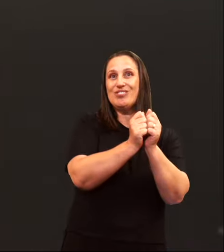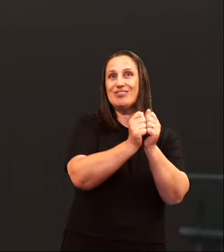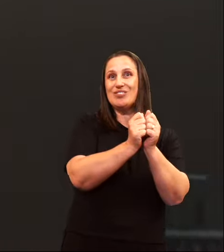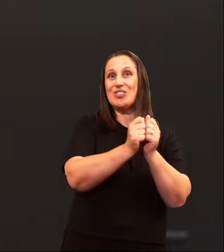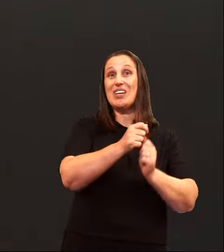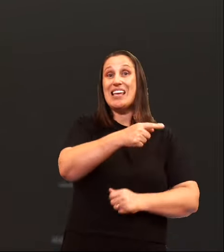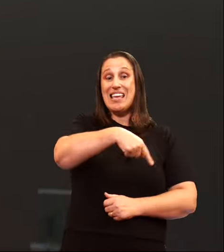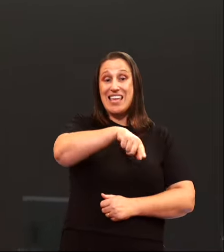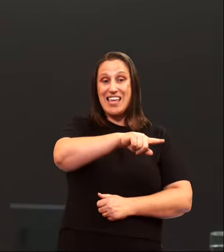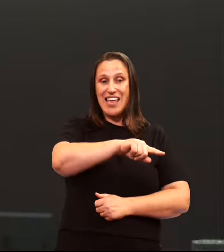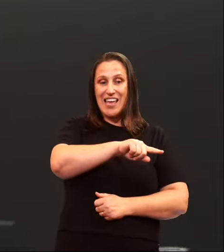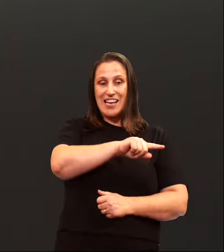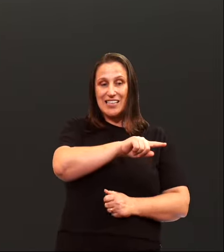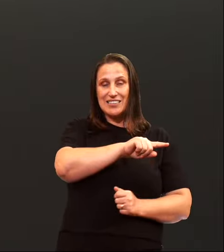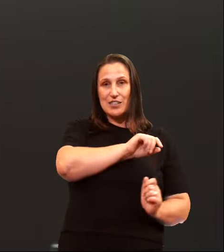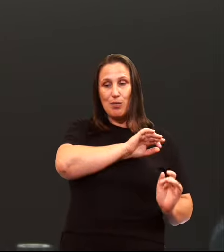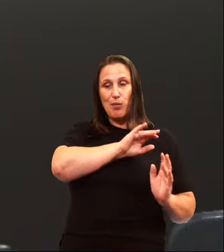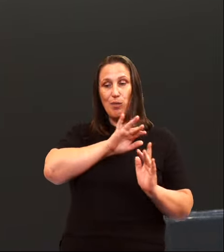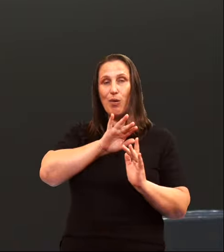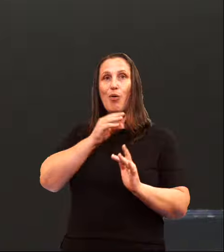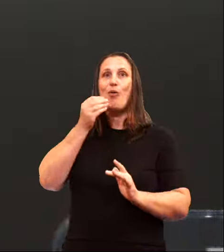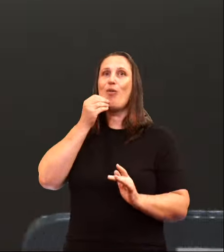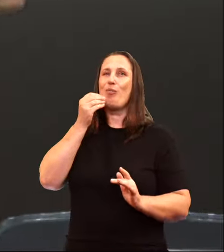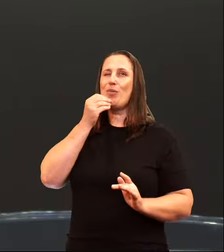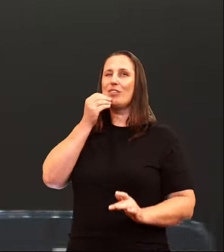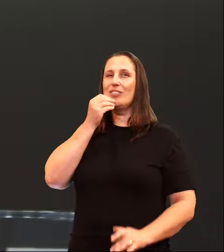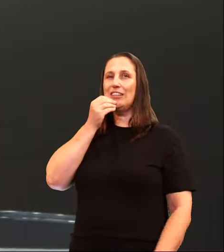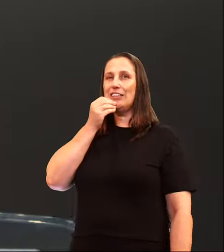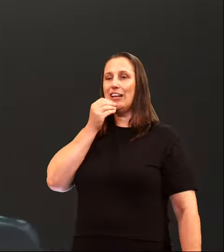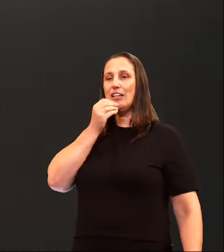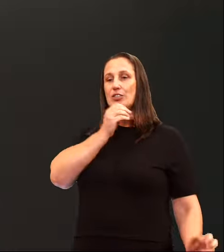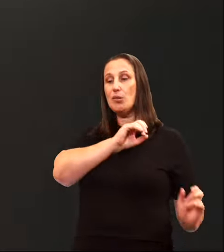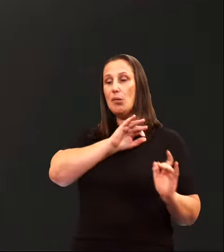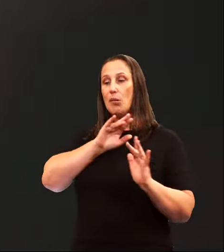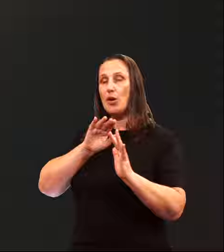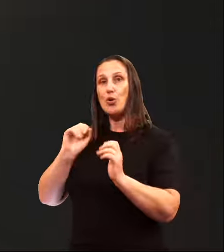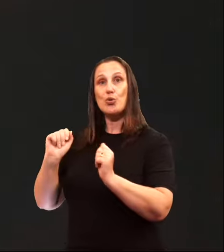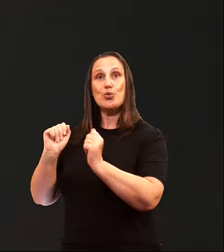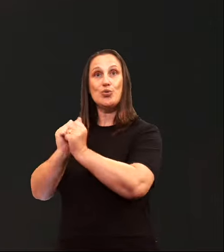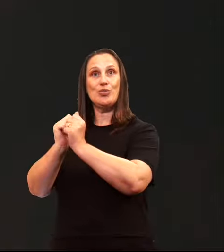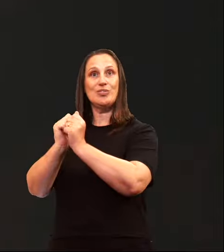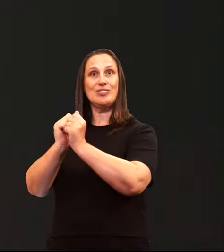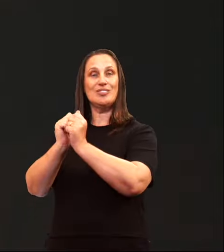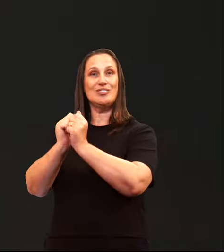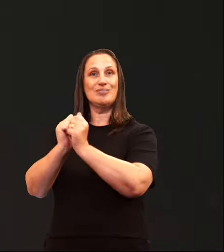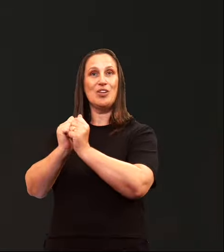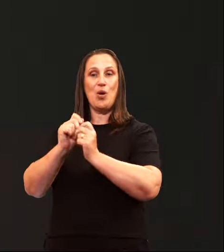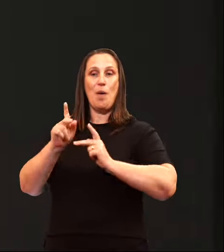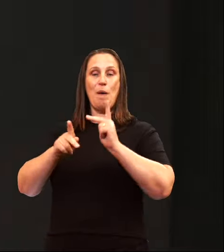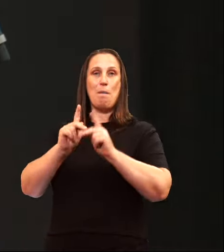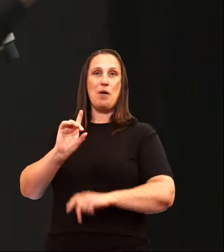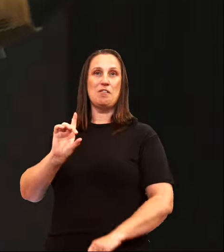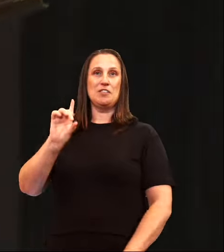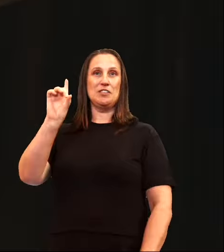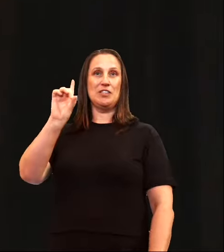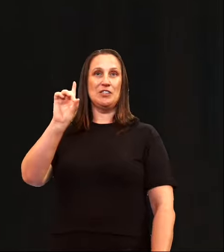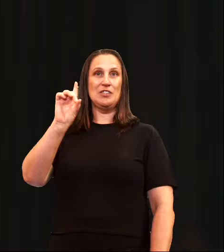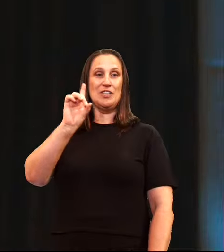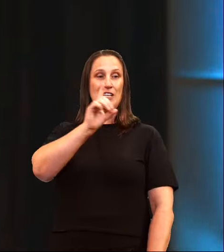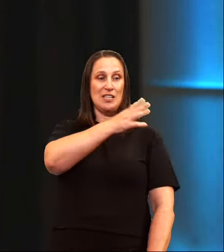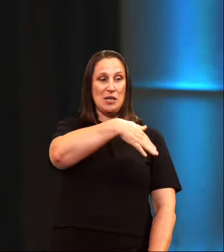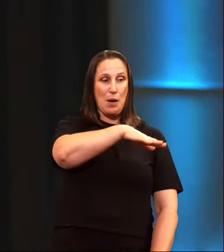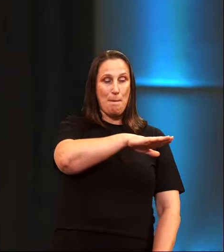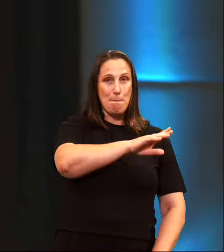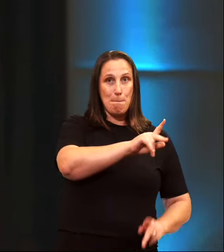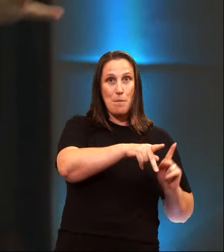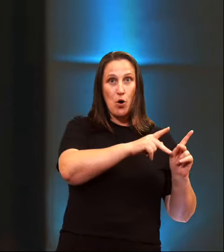eles entenderam que essa era uma grande oportunidade de pegarem carona com o povo de Deus. E esses estrangeiros se